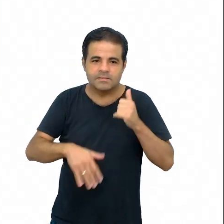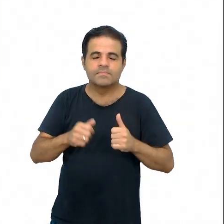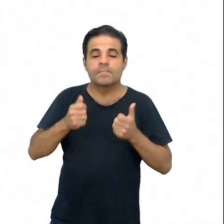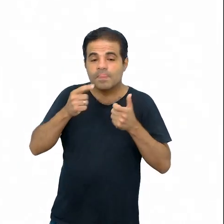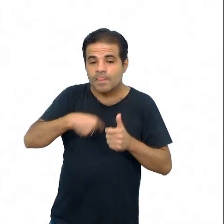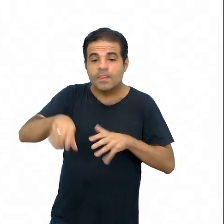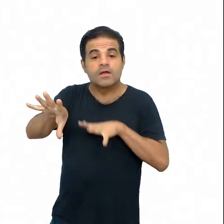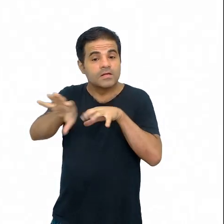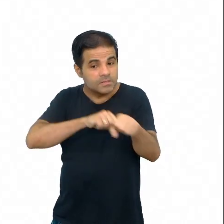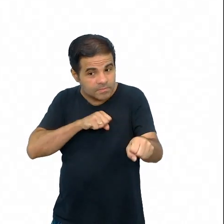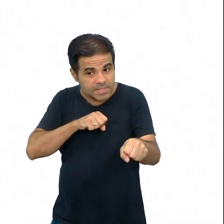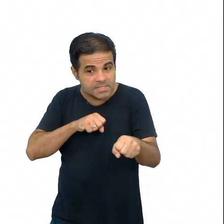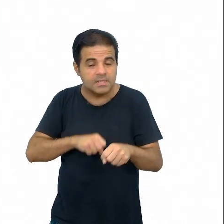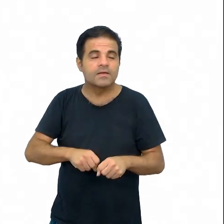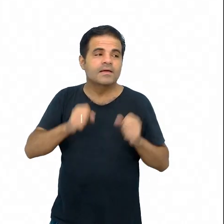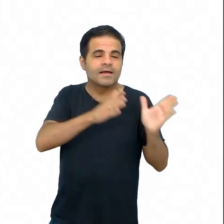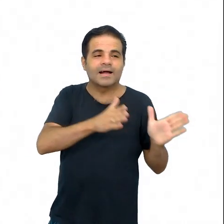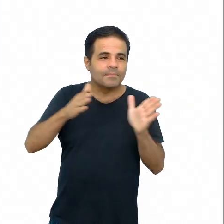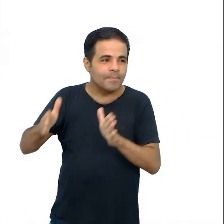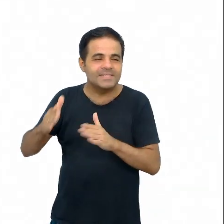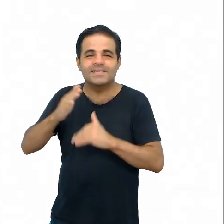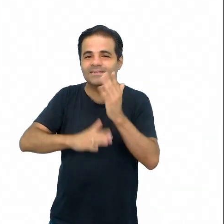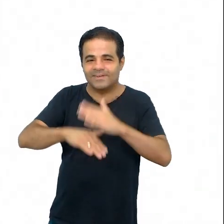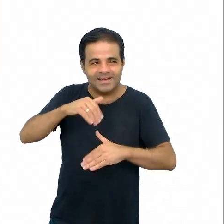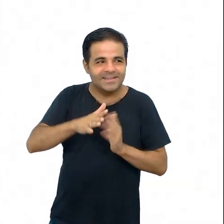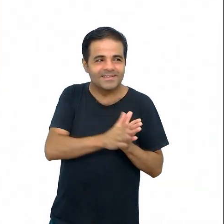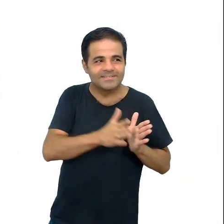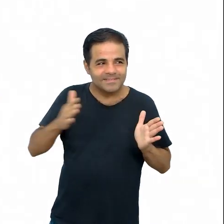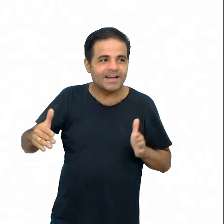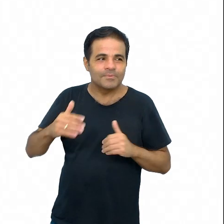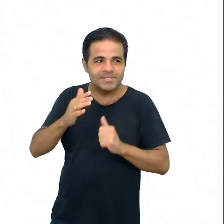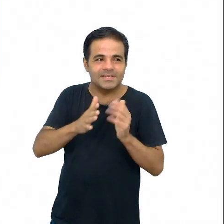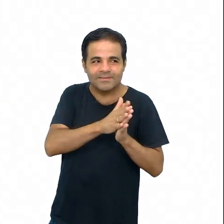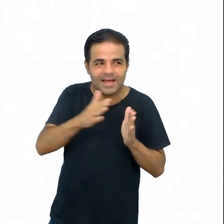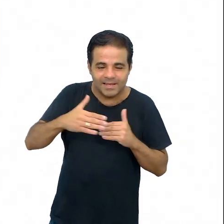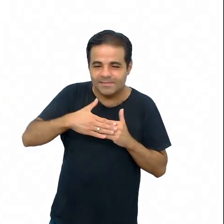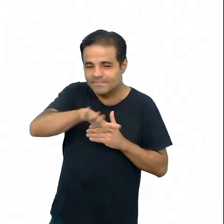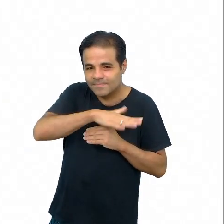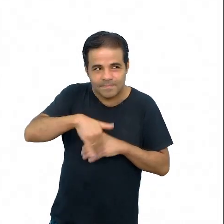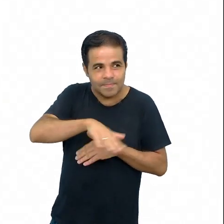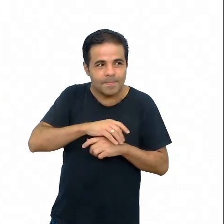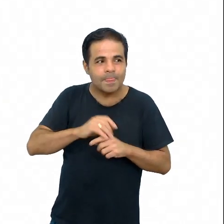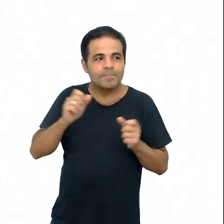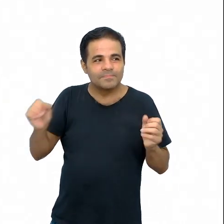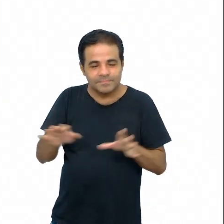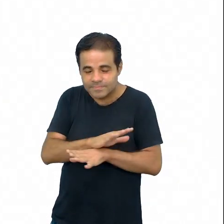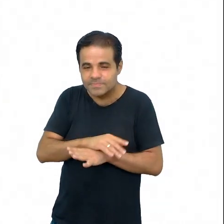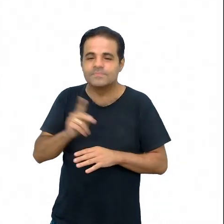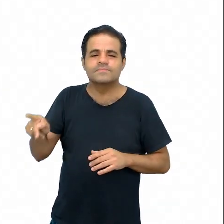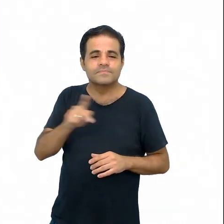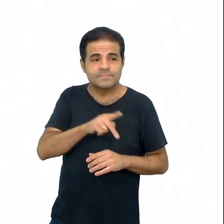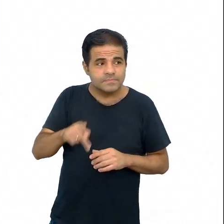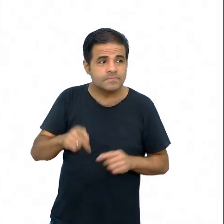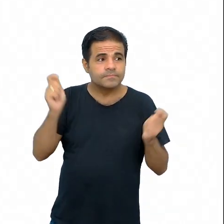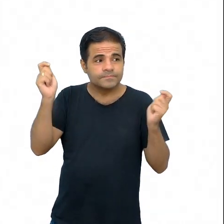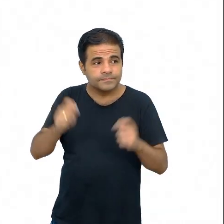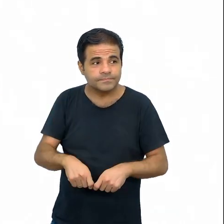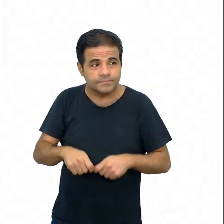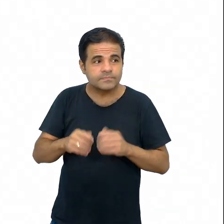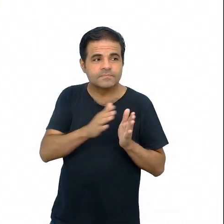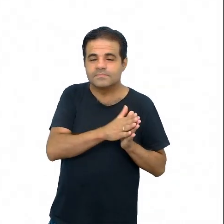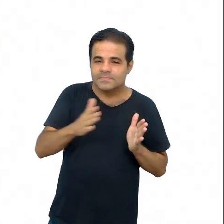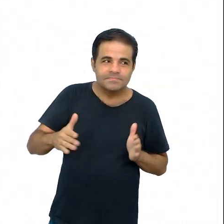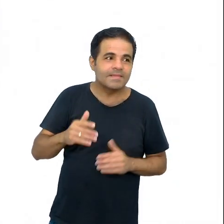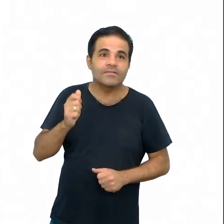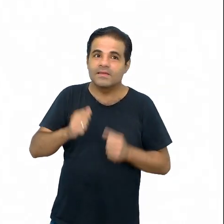a nossa formação ela é de etapa, né? Então, eu vou falar de modo geral o que os seus professores e também colegas, né,